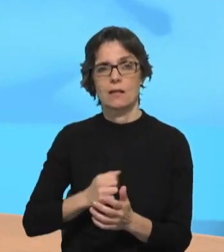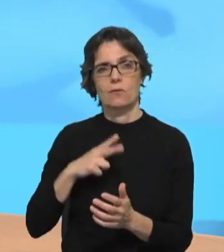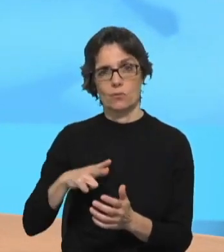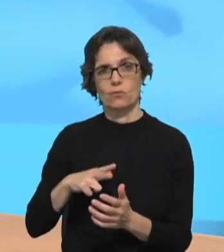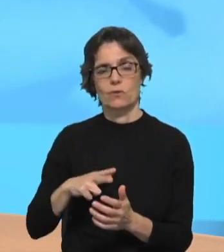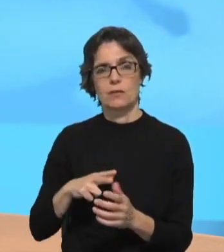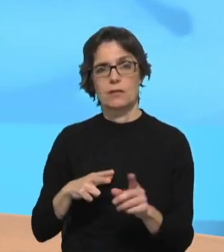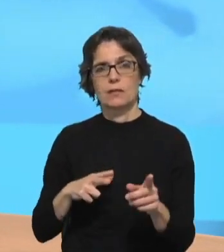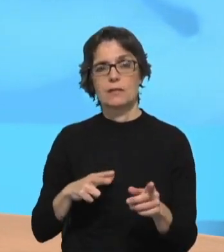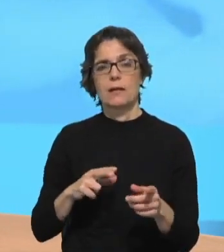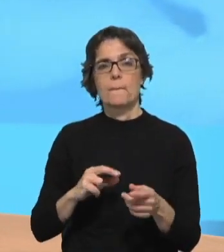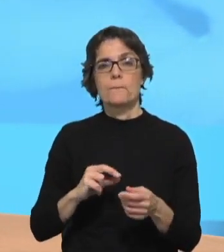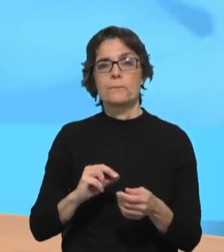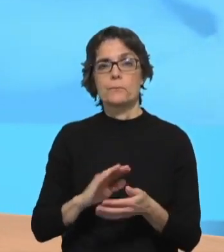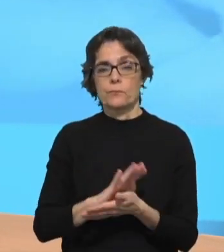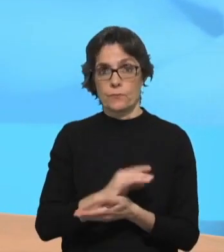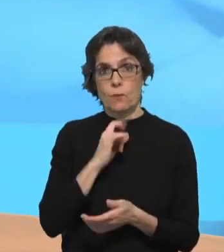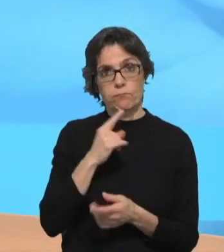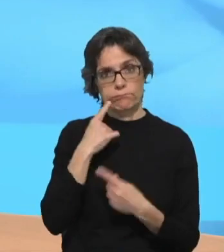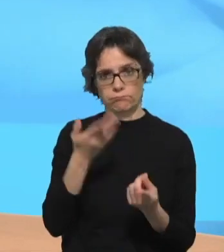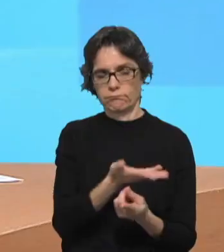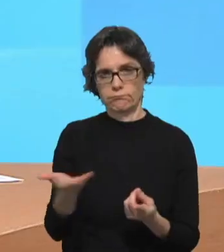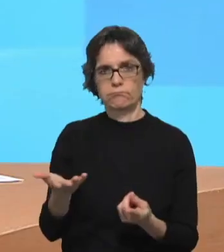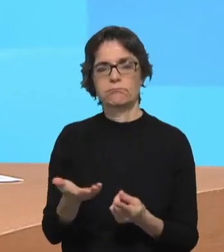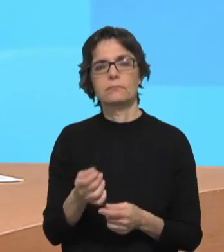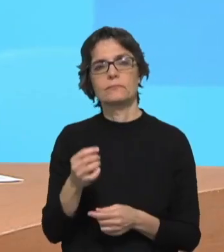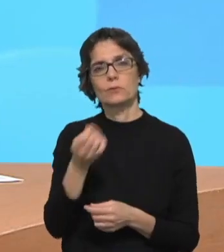Alfredo Teixeira, muito obrigado por esta presença hoje aqui no programa Eclésia.